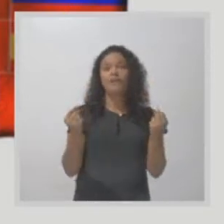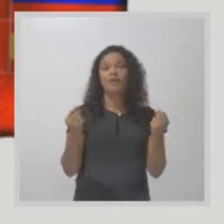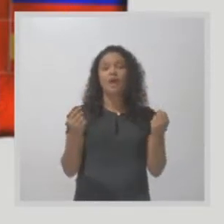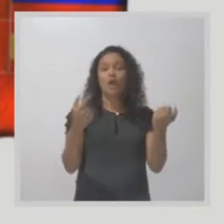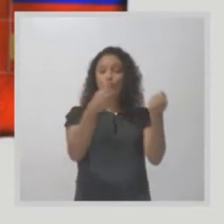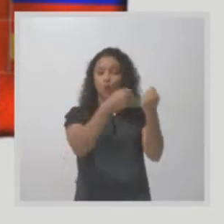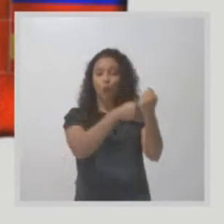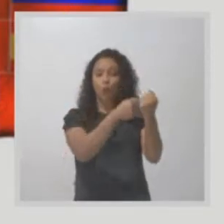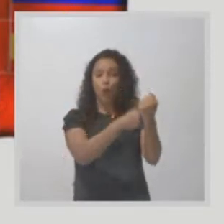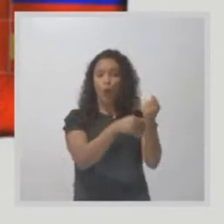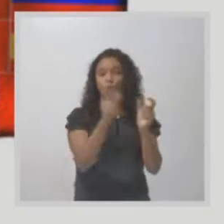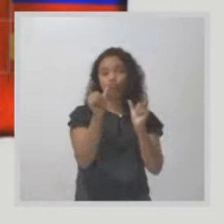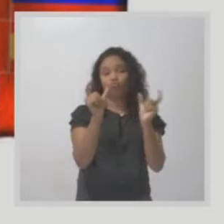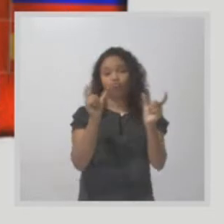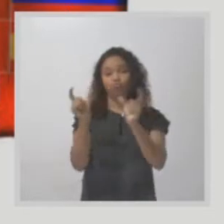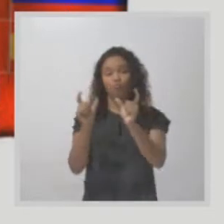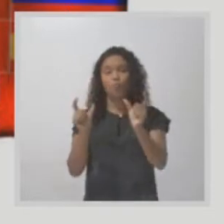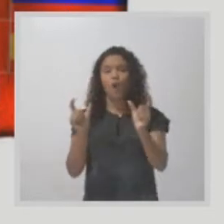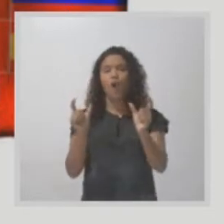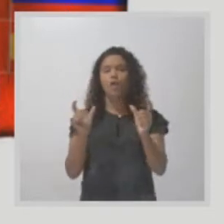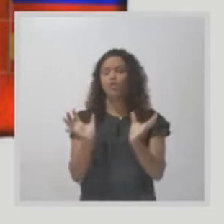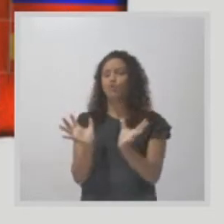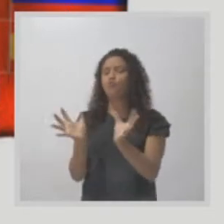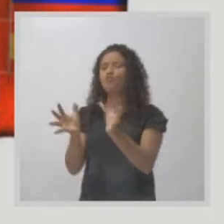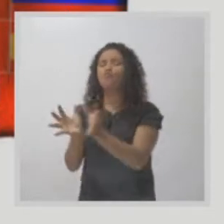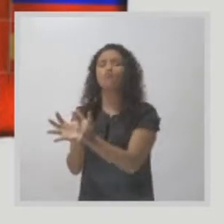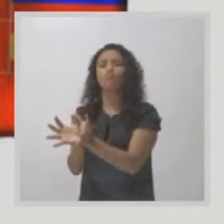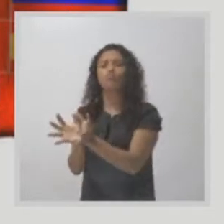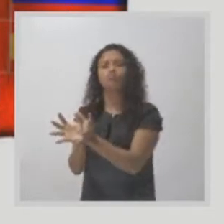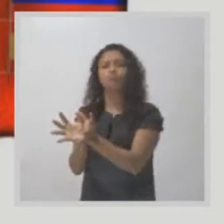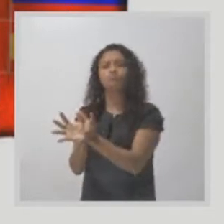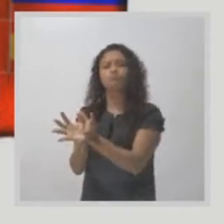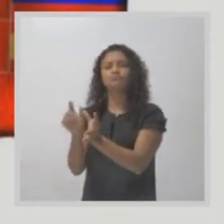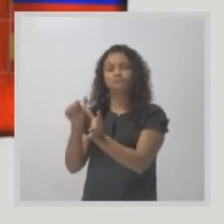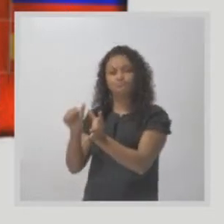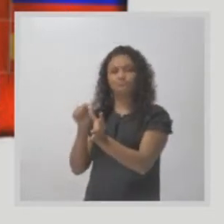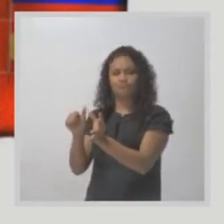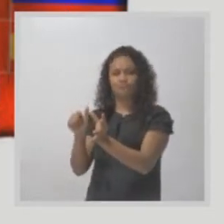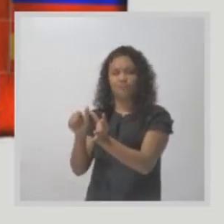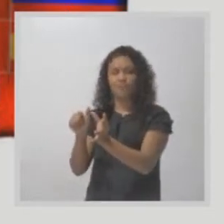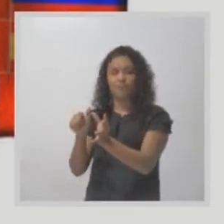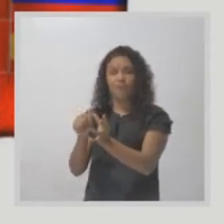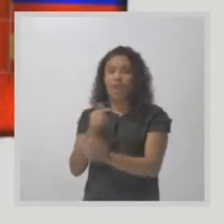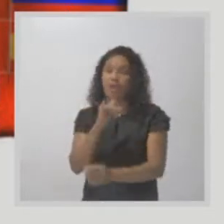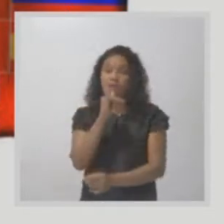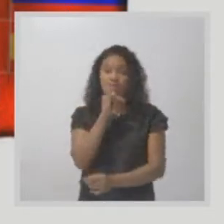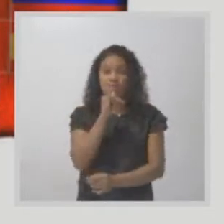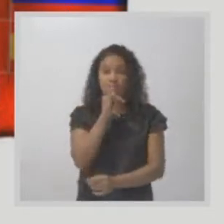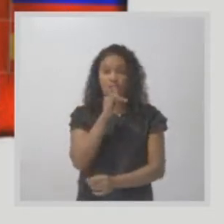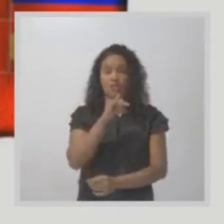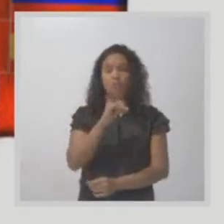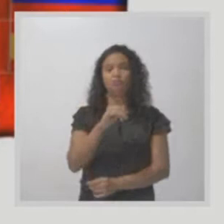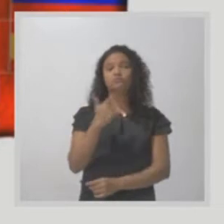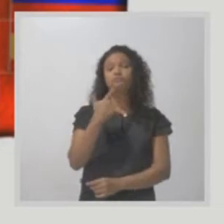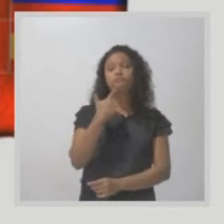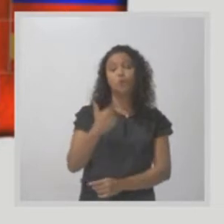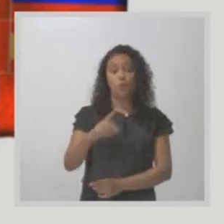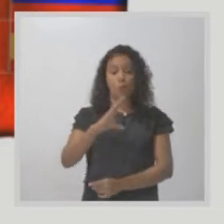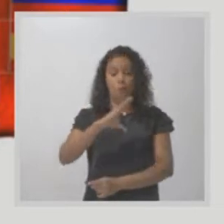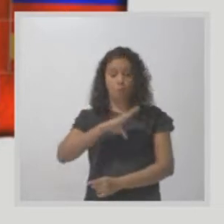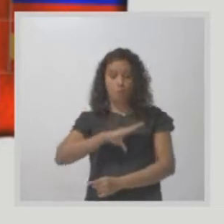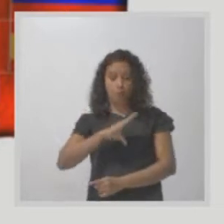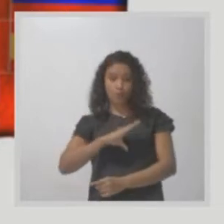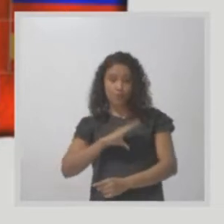um grupo específico, como é o caso da língua portuguesa, primeiramente, né? Mas também da